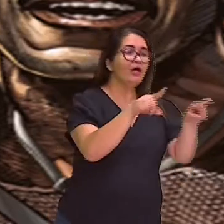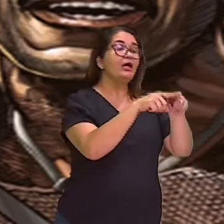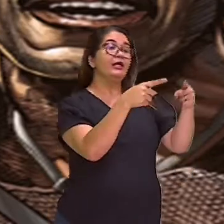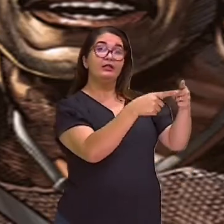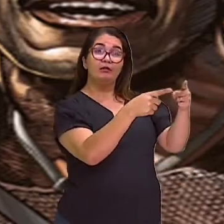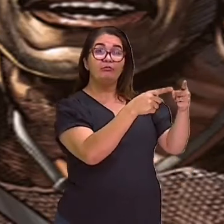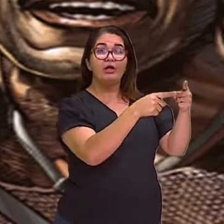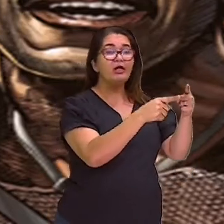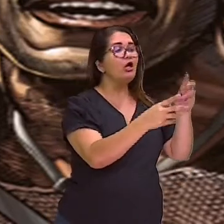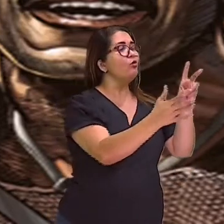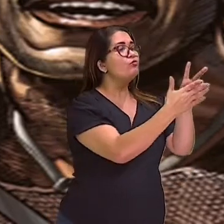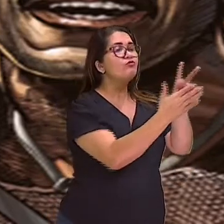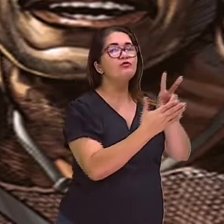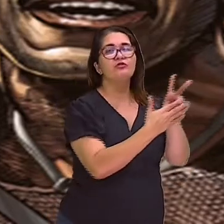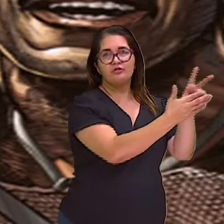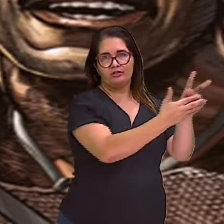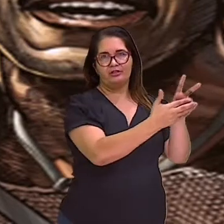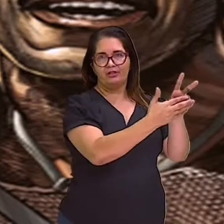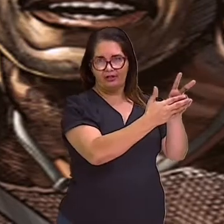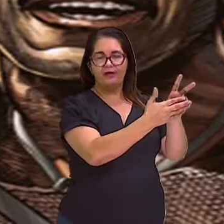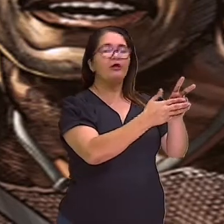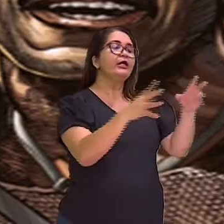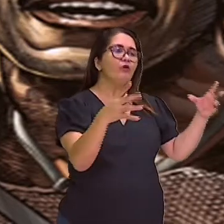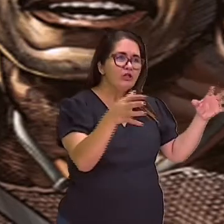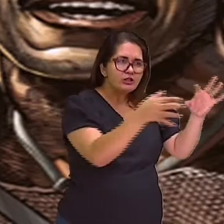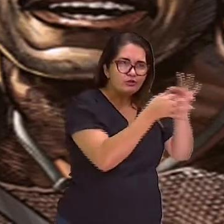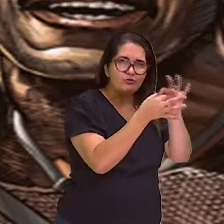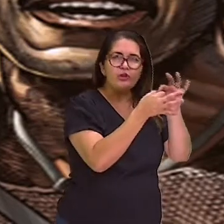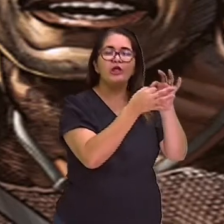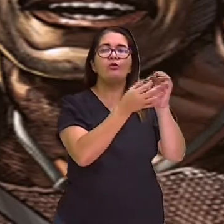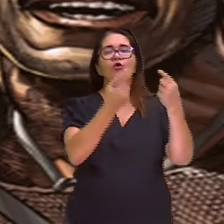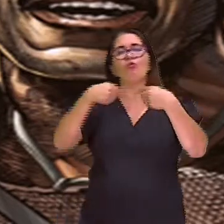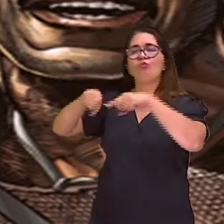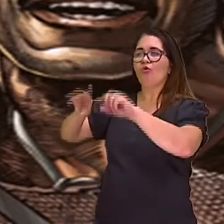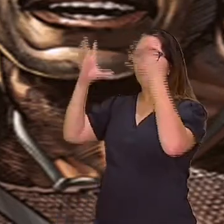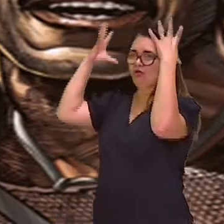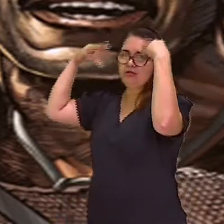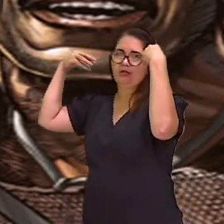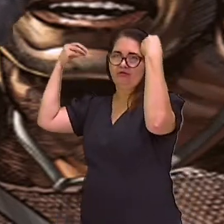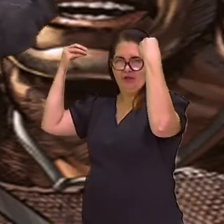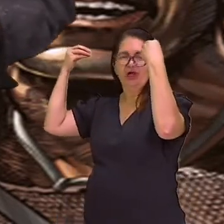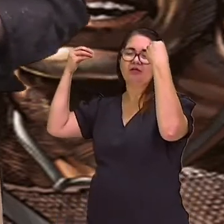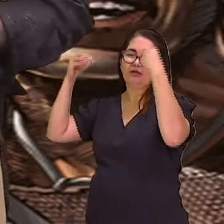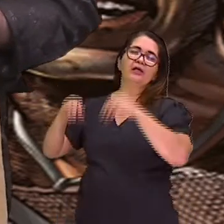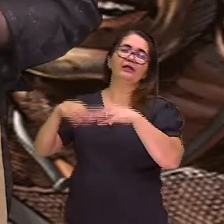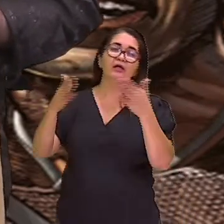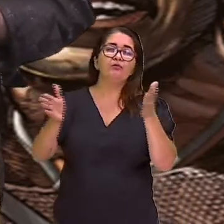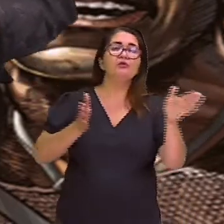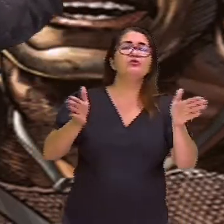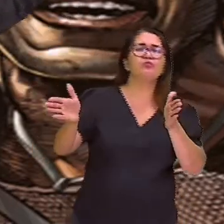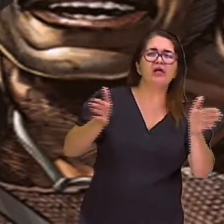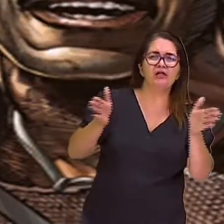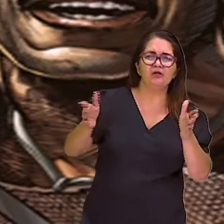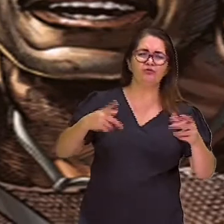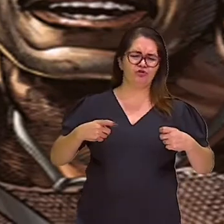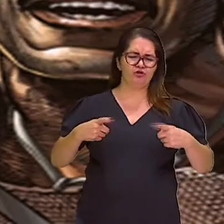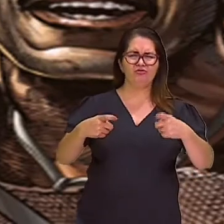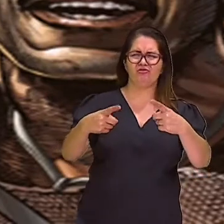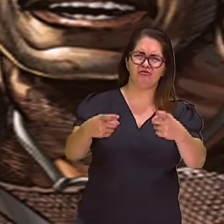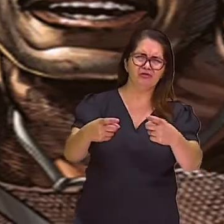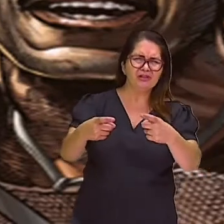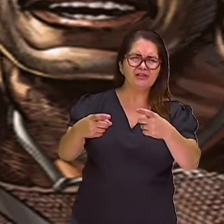derrotas sofridas na Batalha de Guararapes em 1648 e 1649. Os recursos